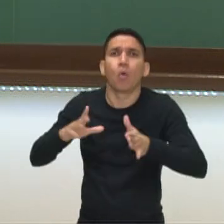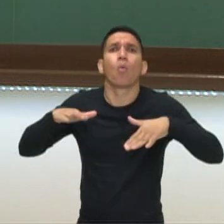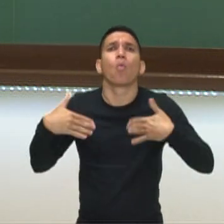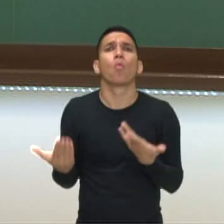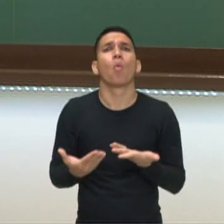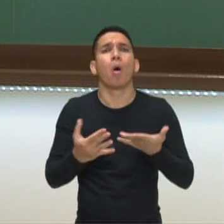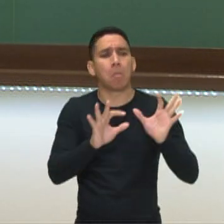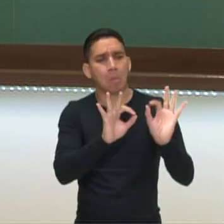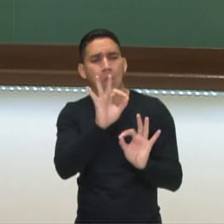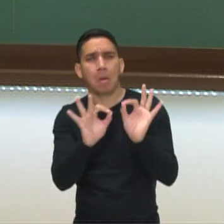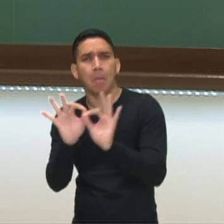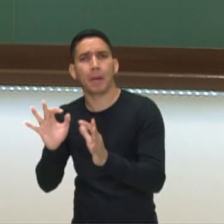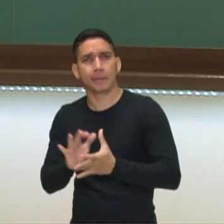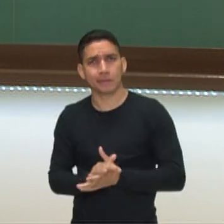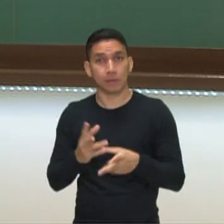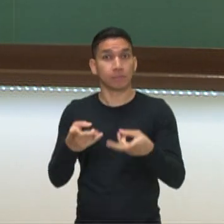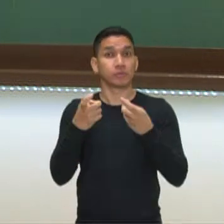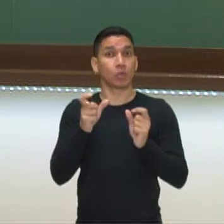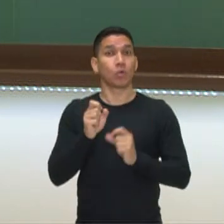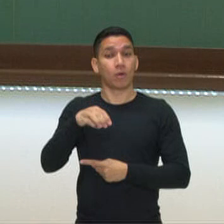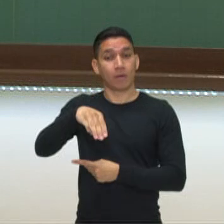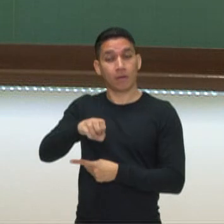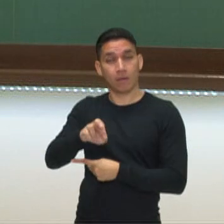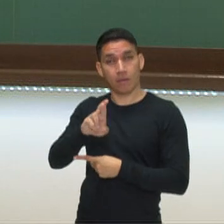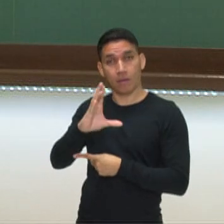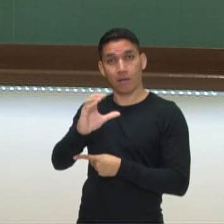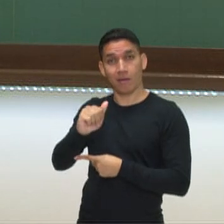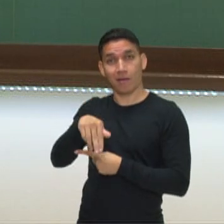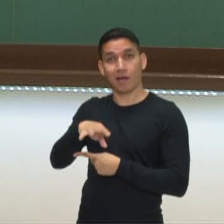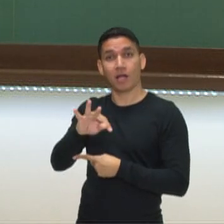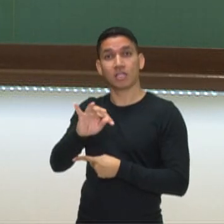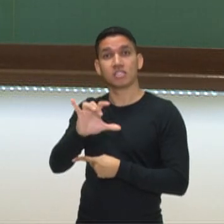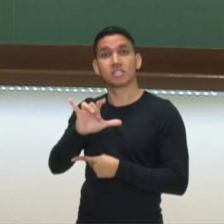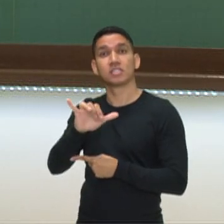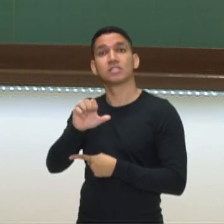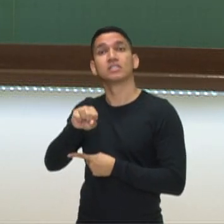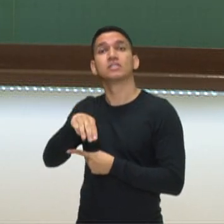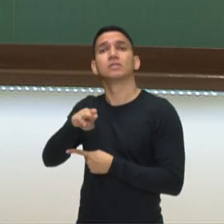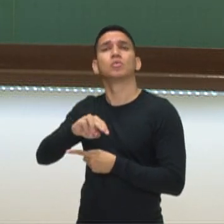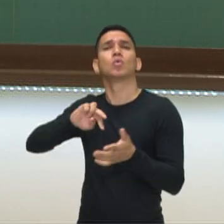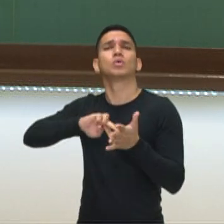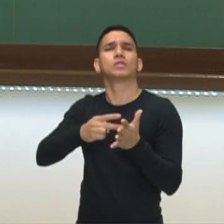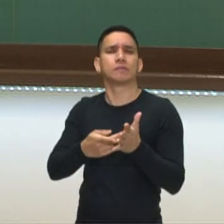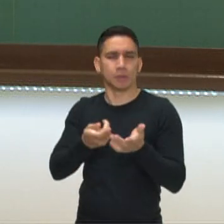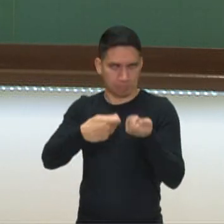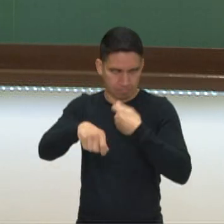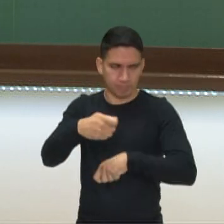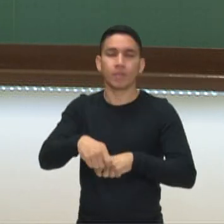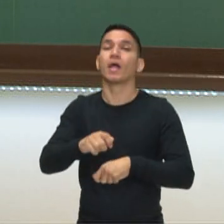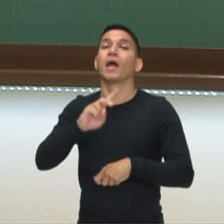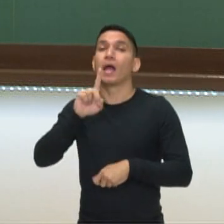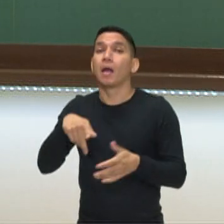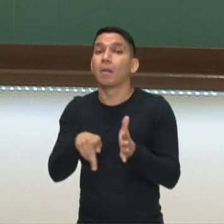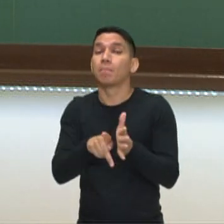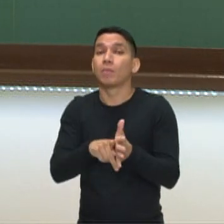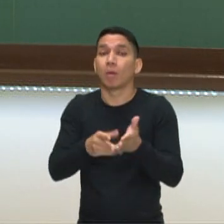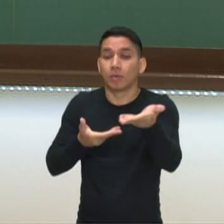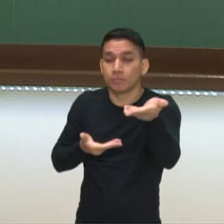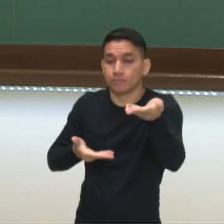era esse? Então, nós vimos que o mercantilismo é um sistema de trocas comerciais controlados pelo